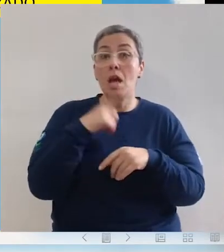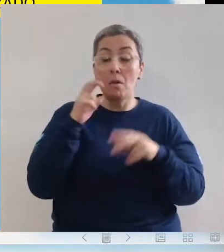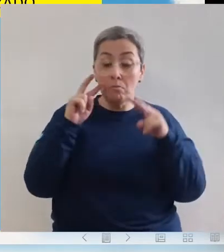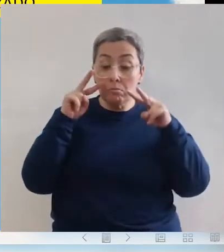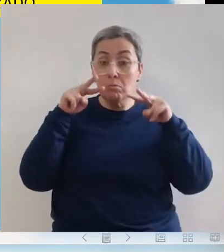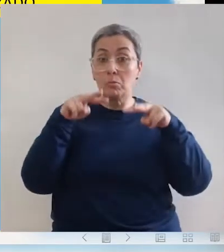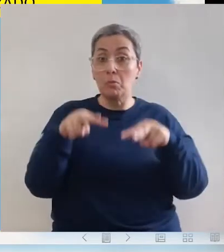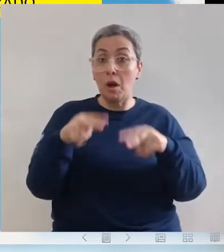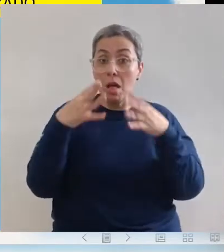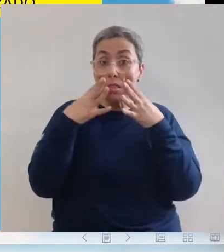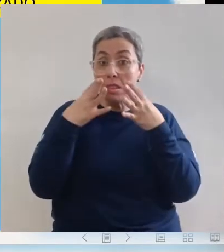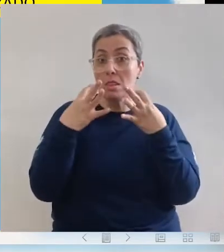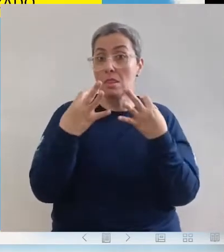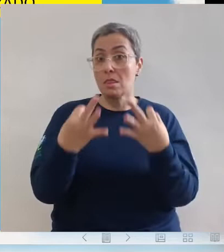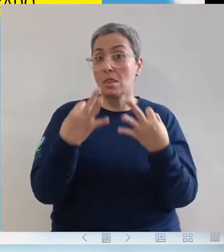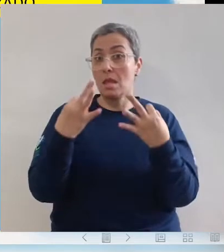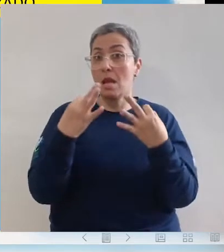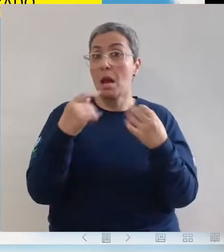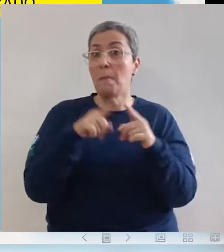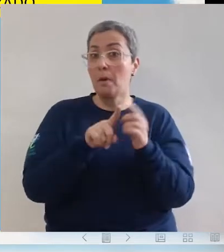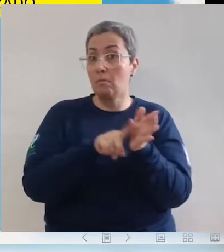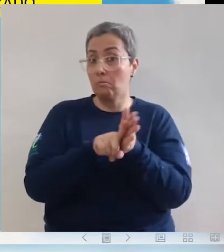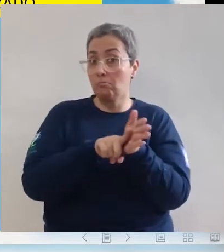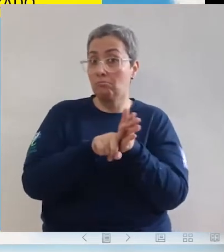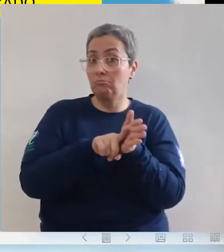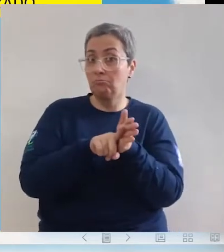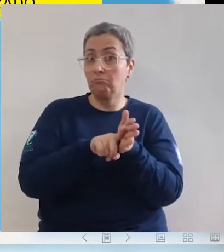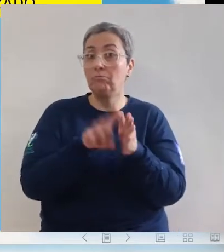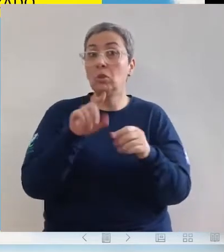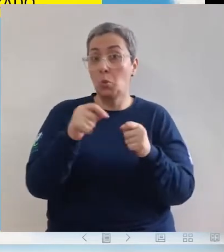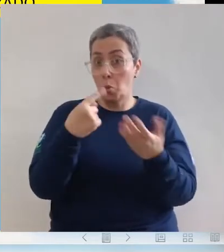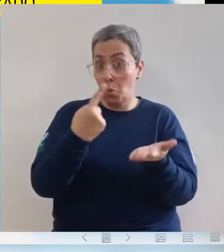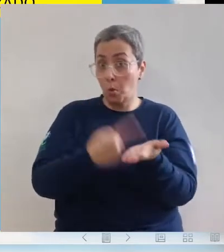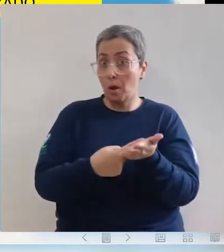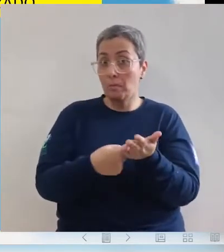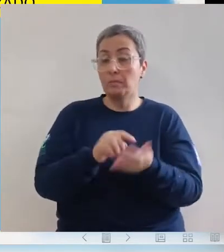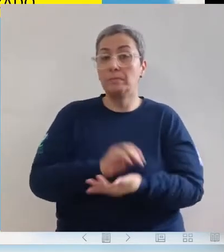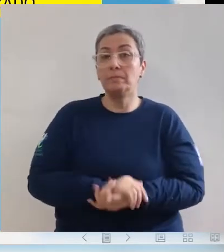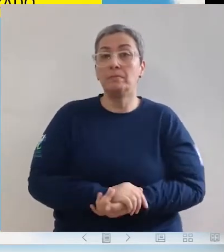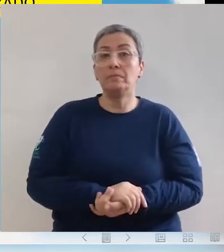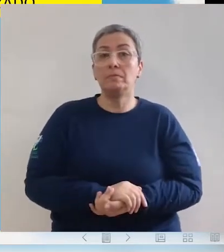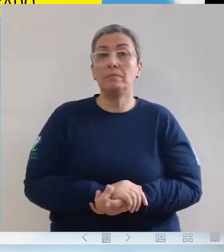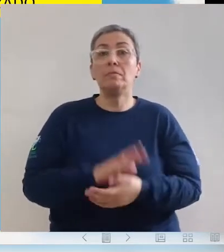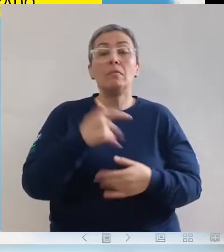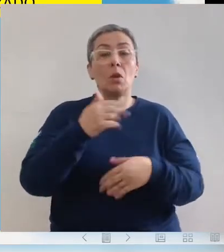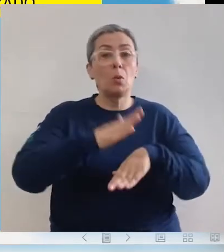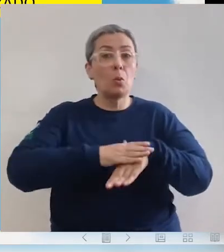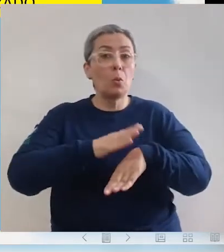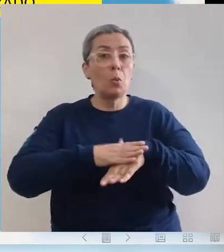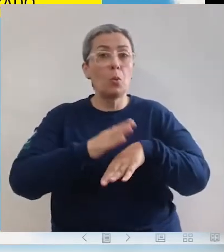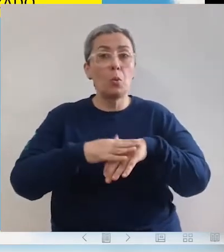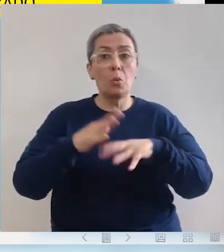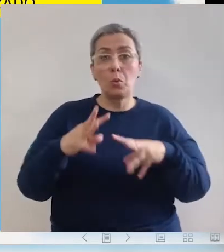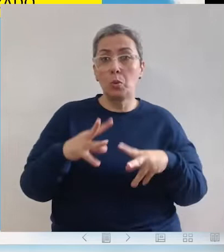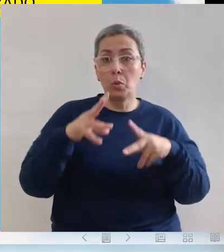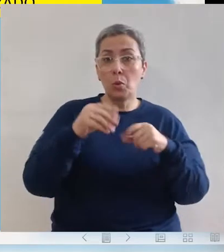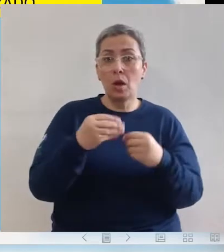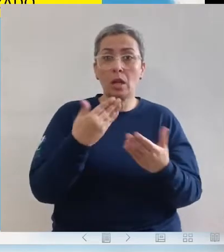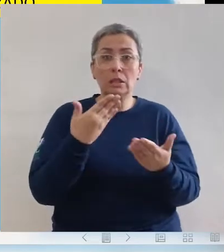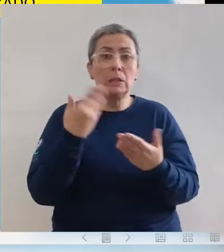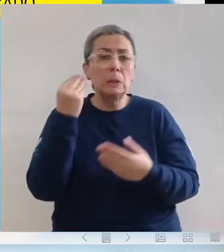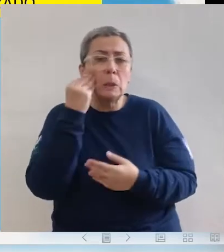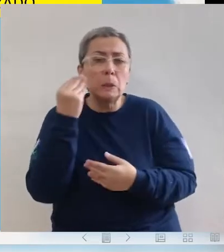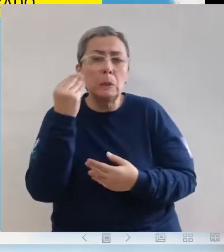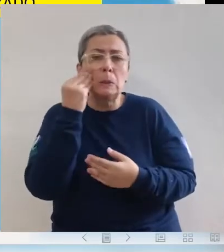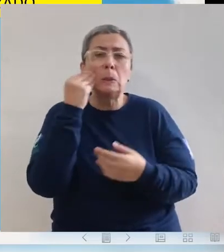ter um olhar atento para essa investigação. Combinado? Façam todos os